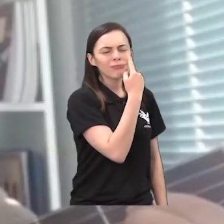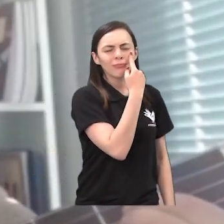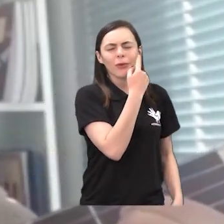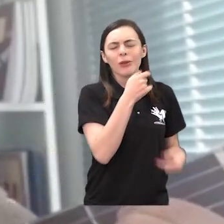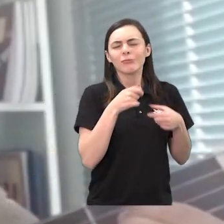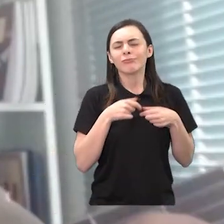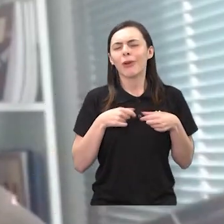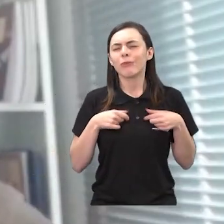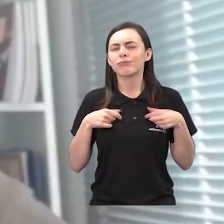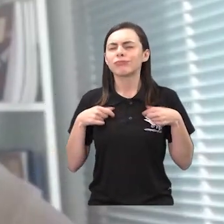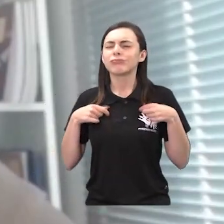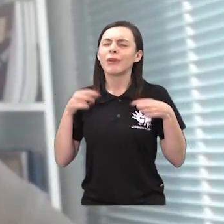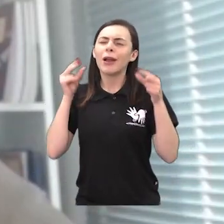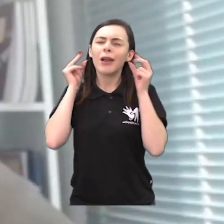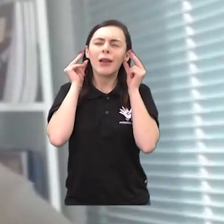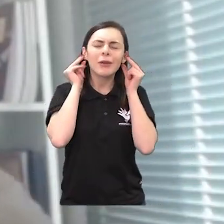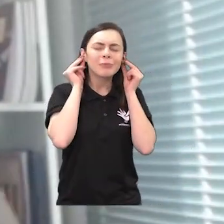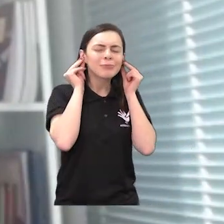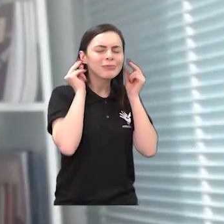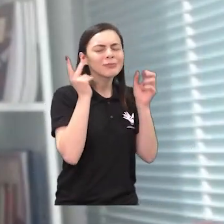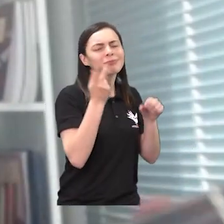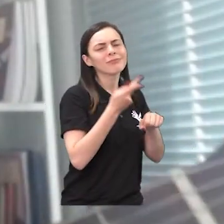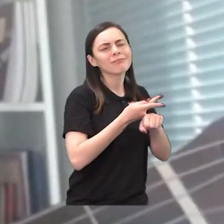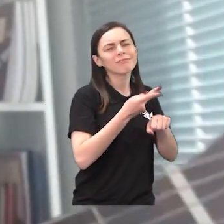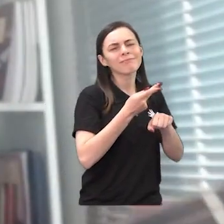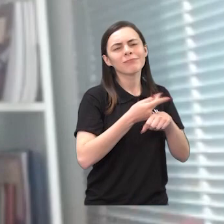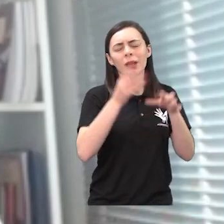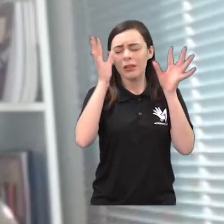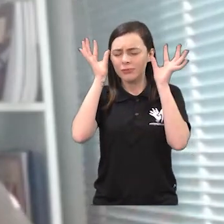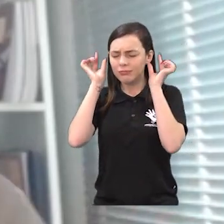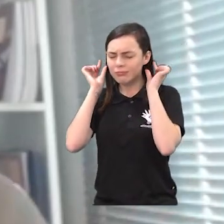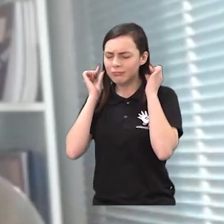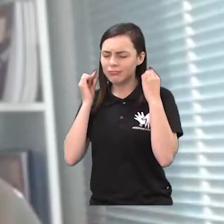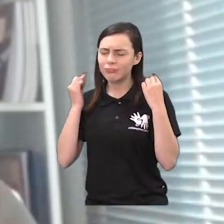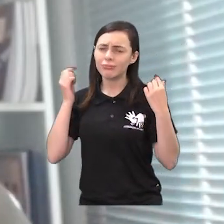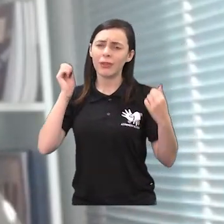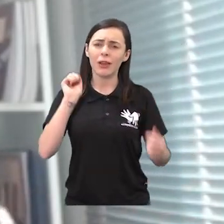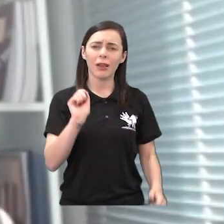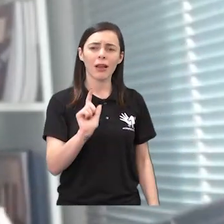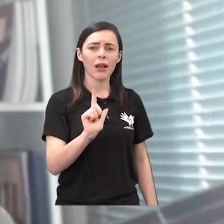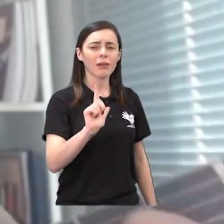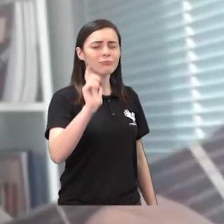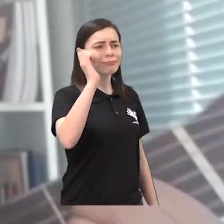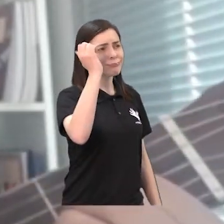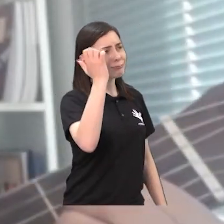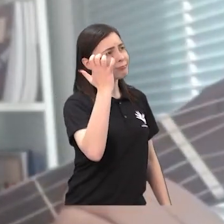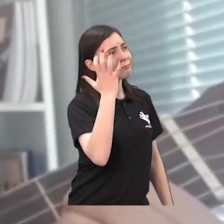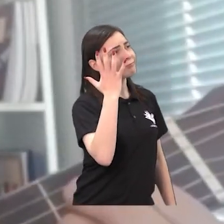pérolas, cabelos de luz azul.